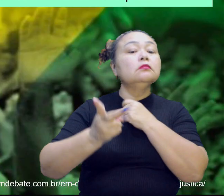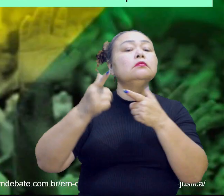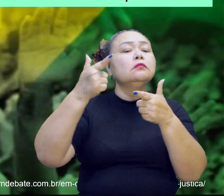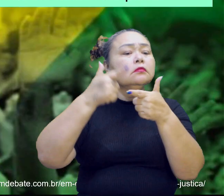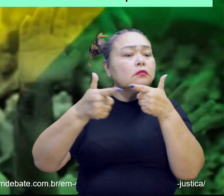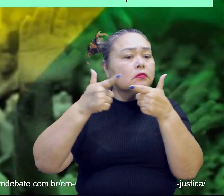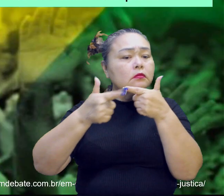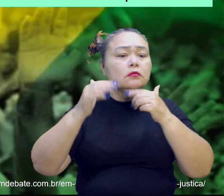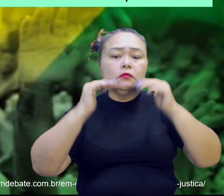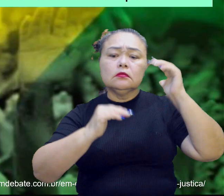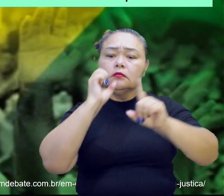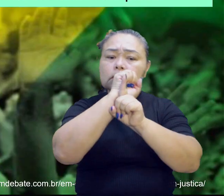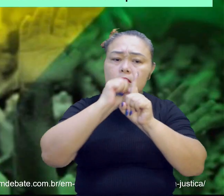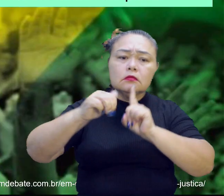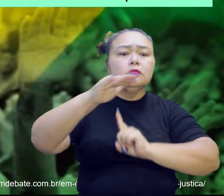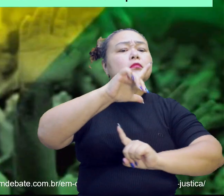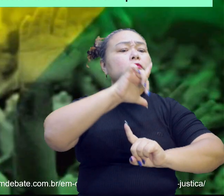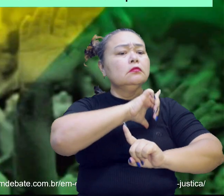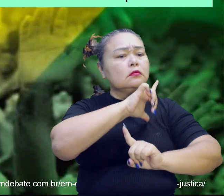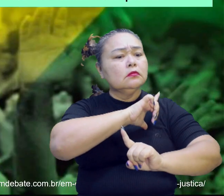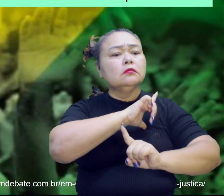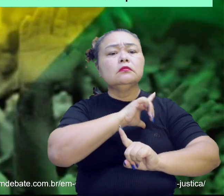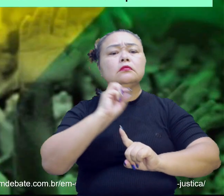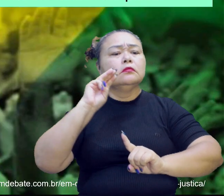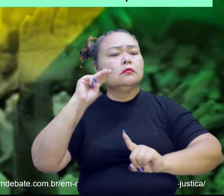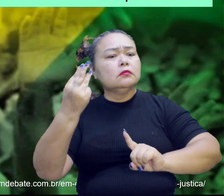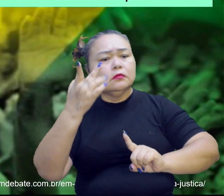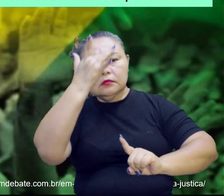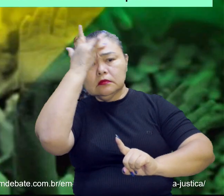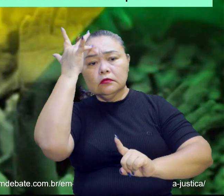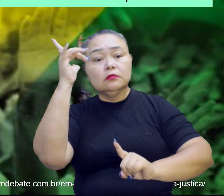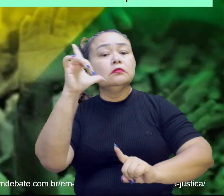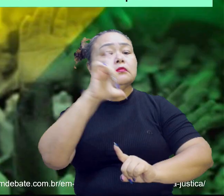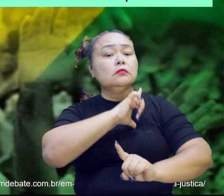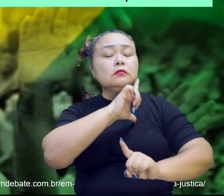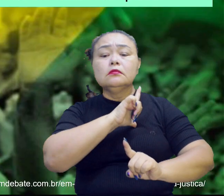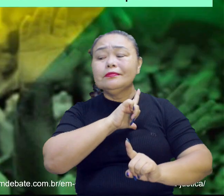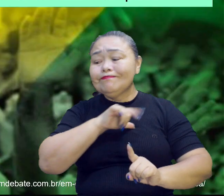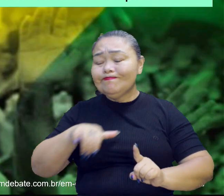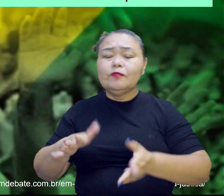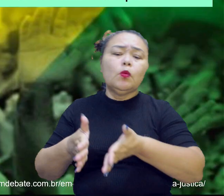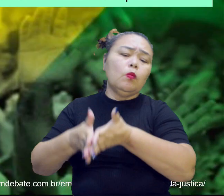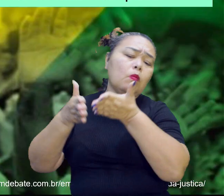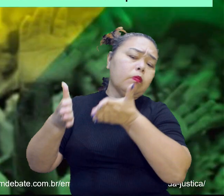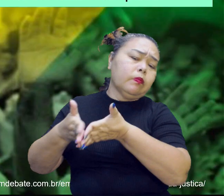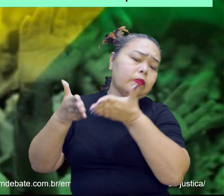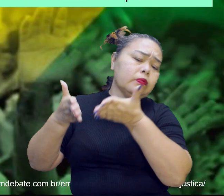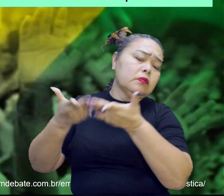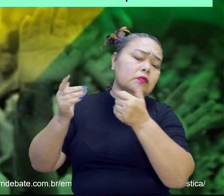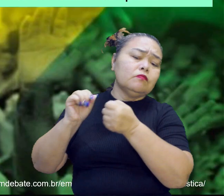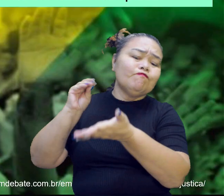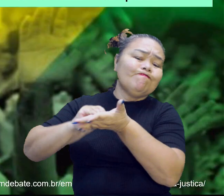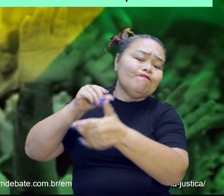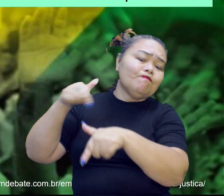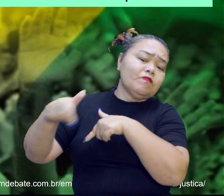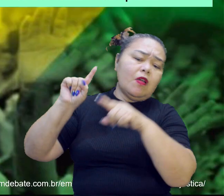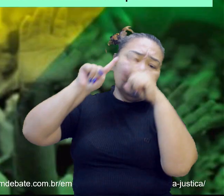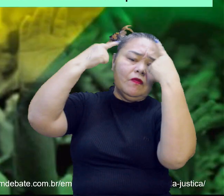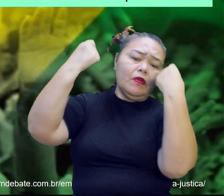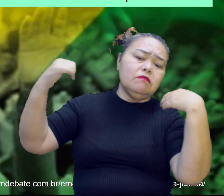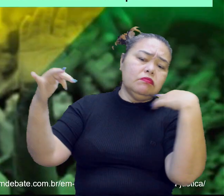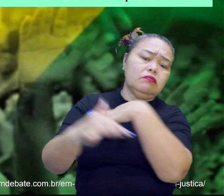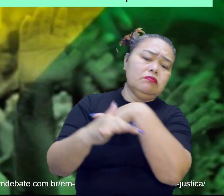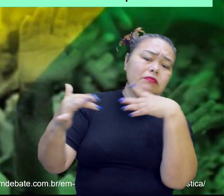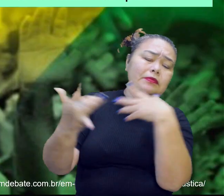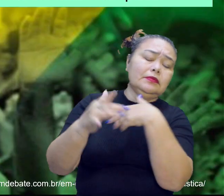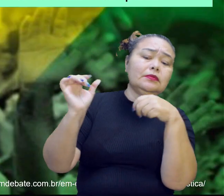enfrentando profundas desigualdades sociais. Milhões de pessoas ainda conviviam com pobreza, desemprego, violência urbana